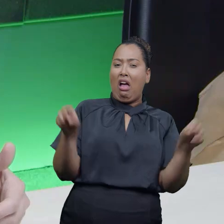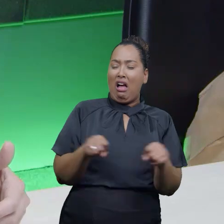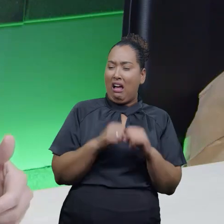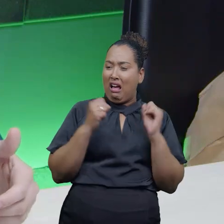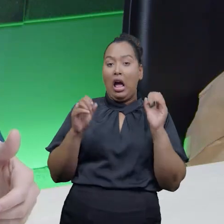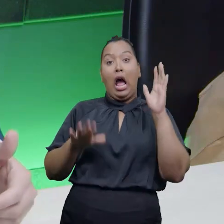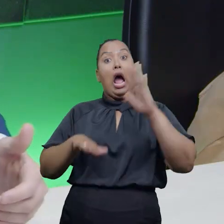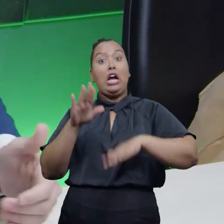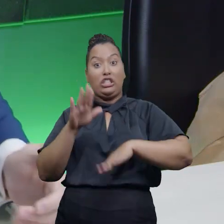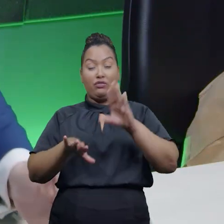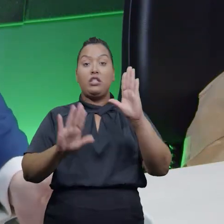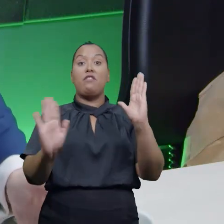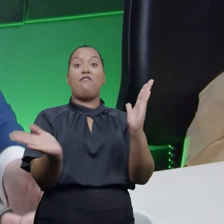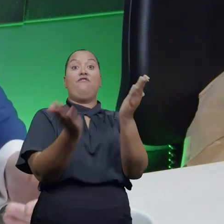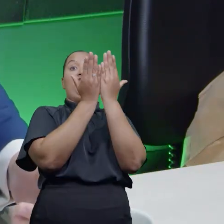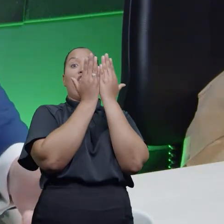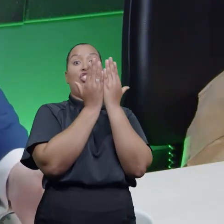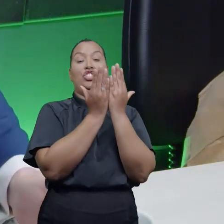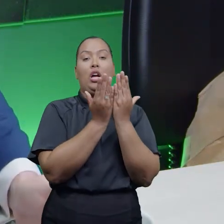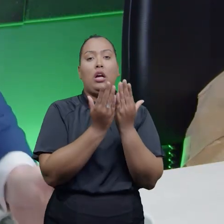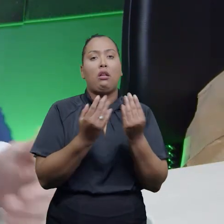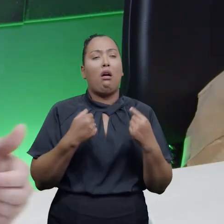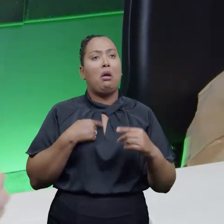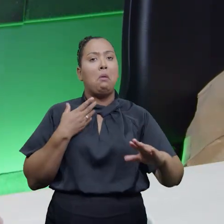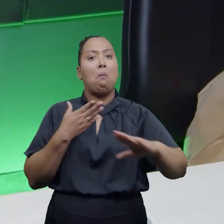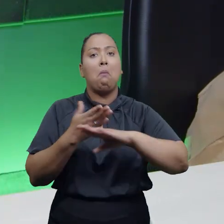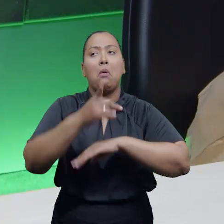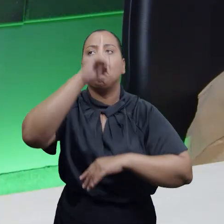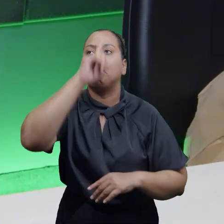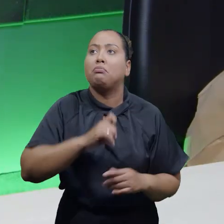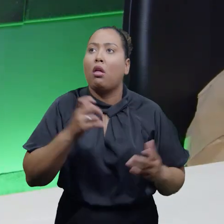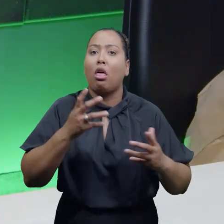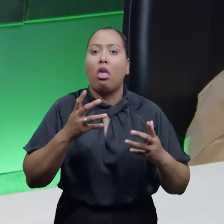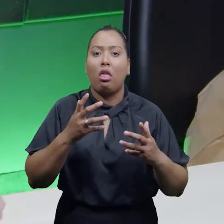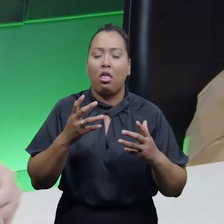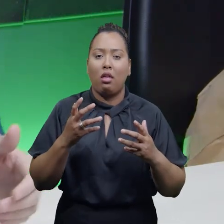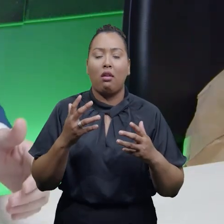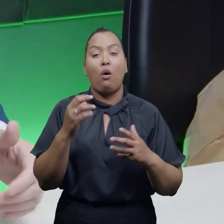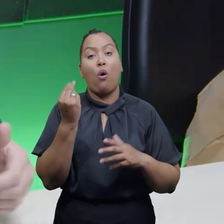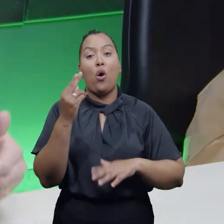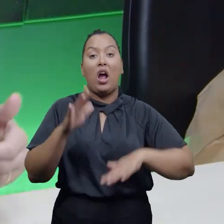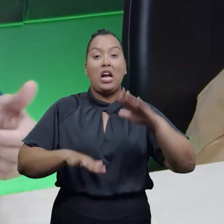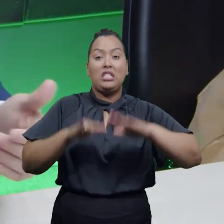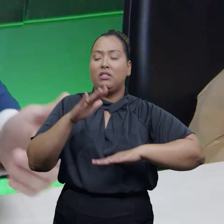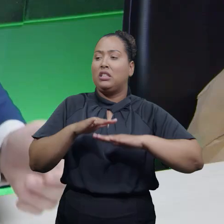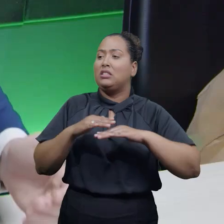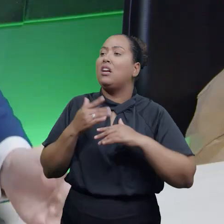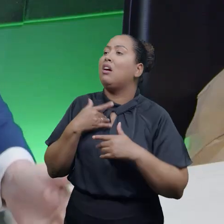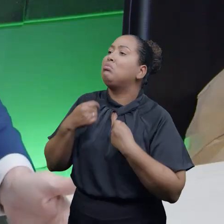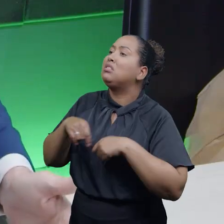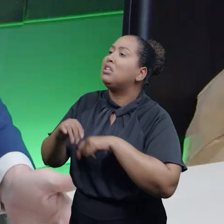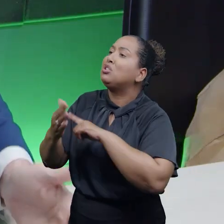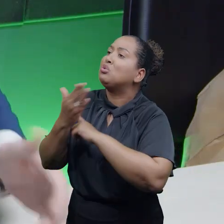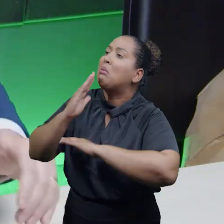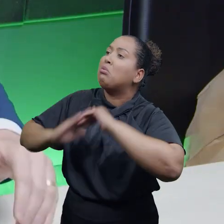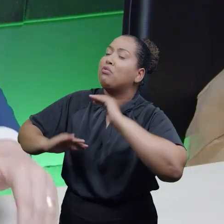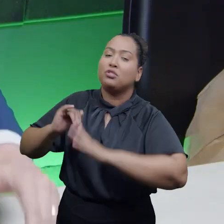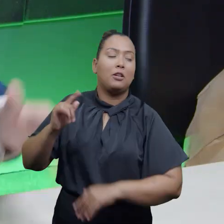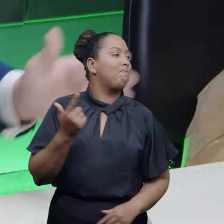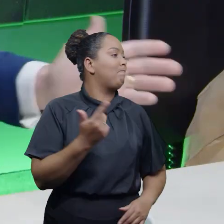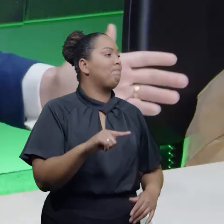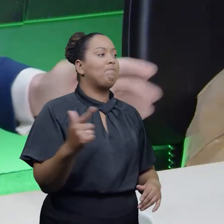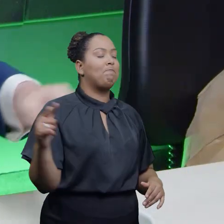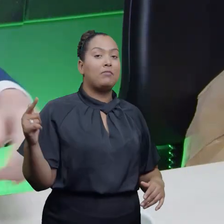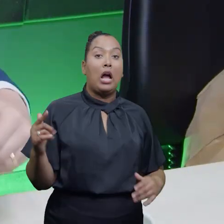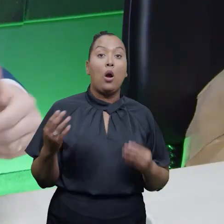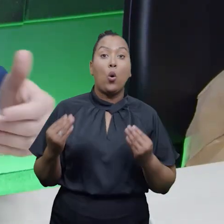com uma estrutura muitas vezes fechada, que não funciona no período em que deveria funcionar, ou que não tem o profissional que